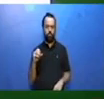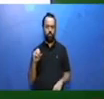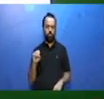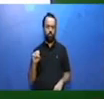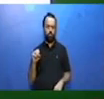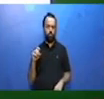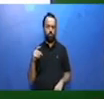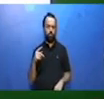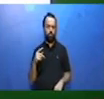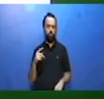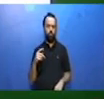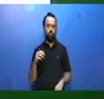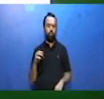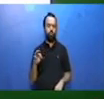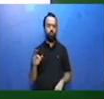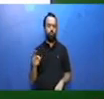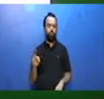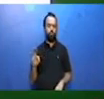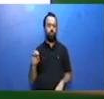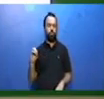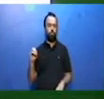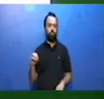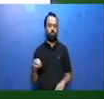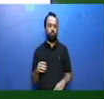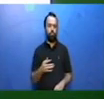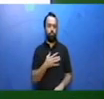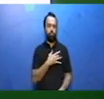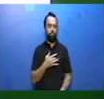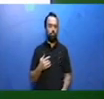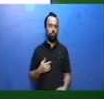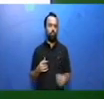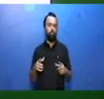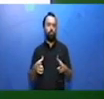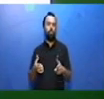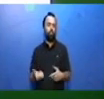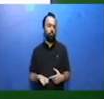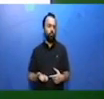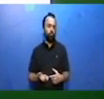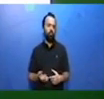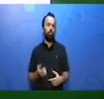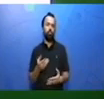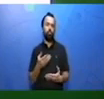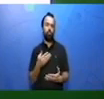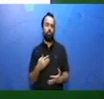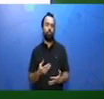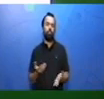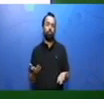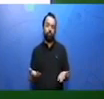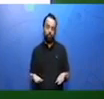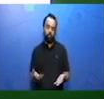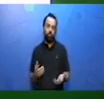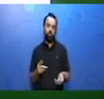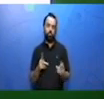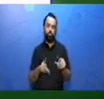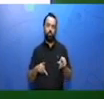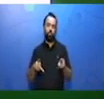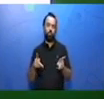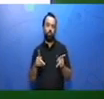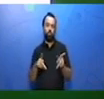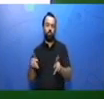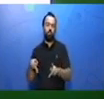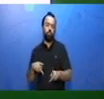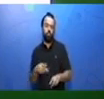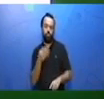tantas necessidades, os moradores se organizam e passam a solicitar à prefeitura a instalação desses serviços públicos